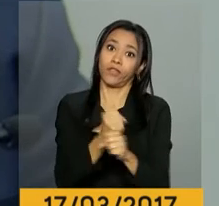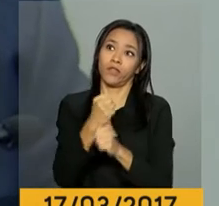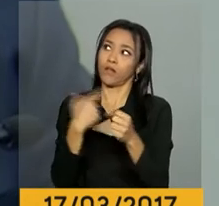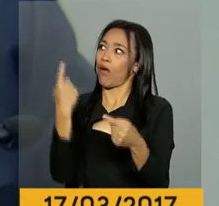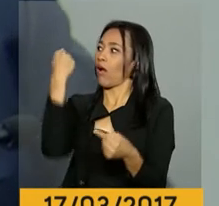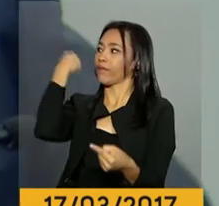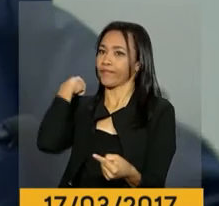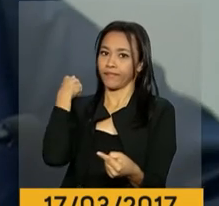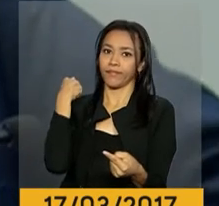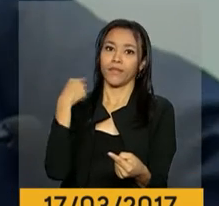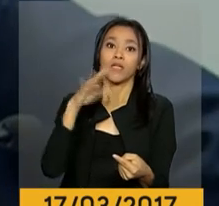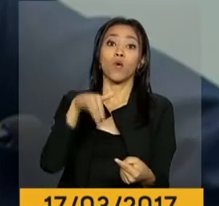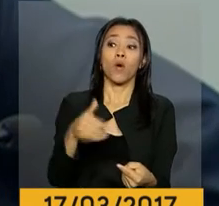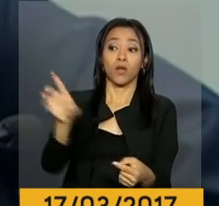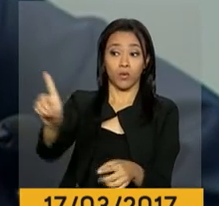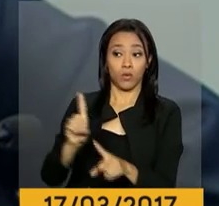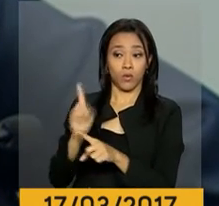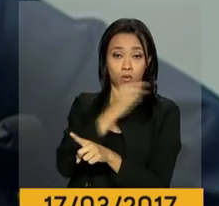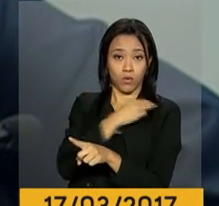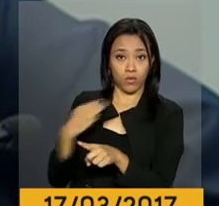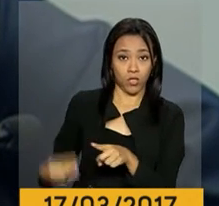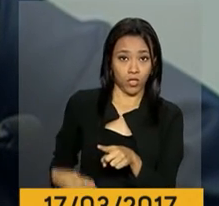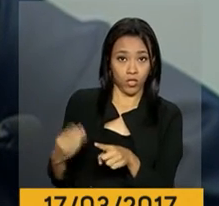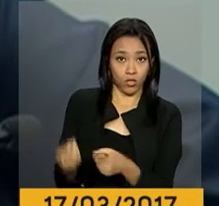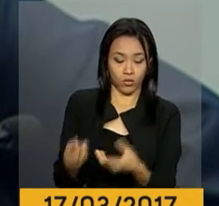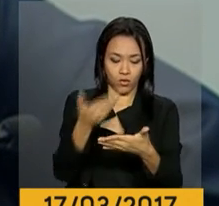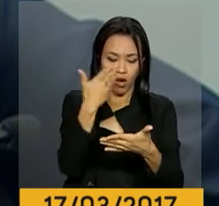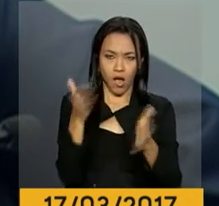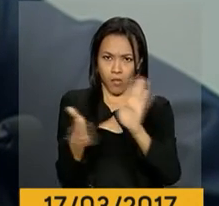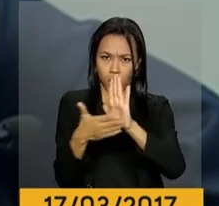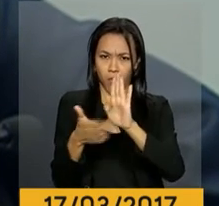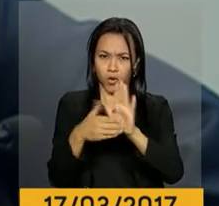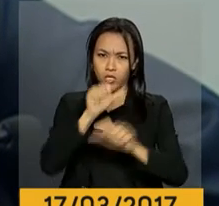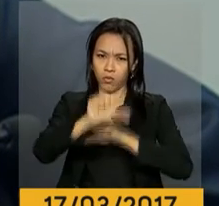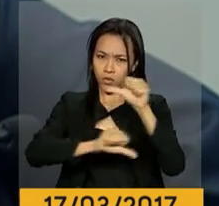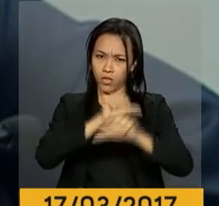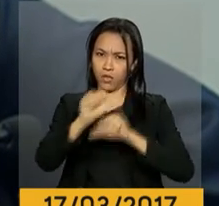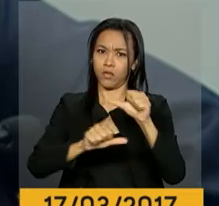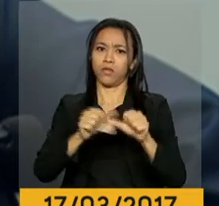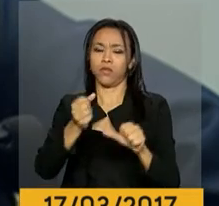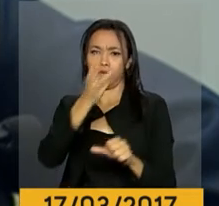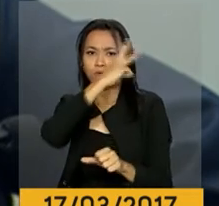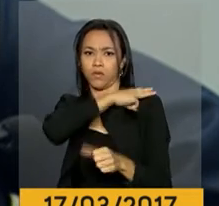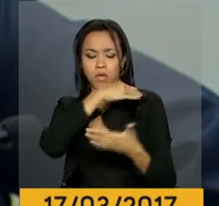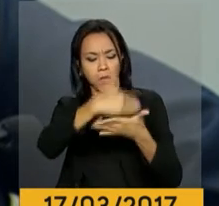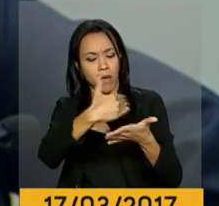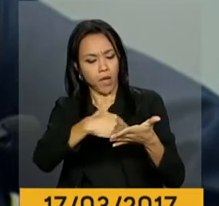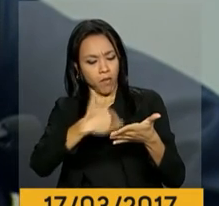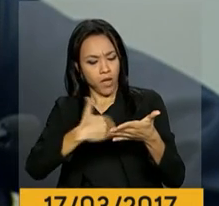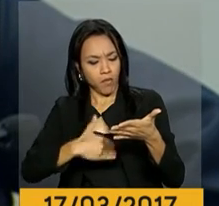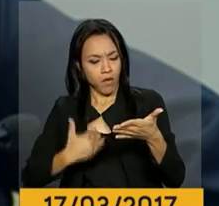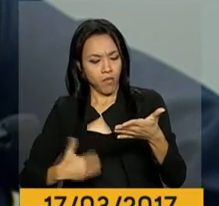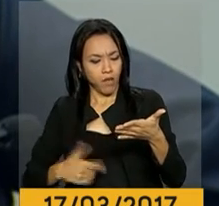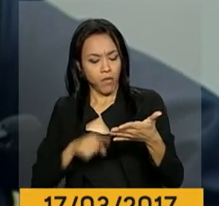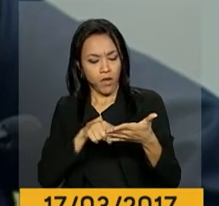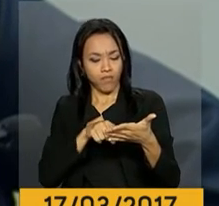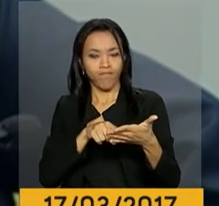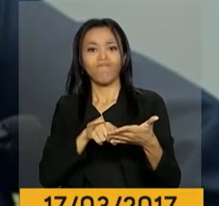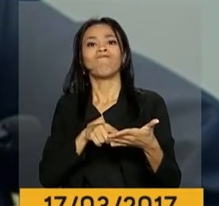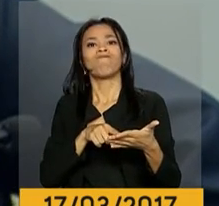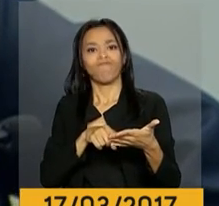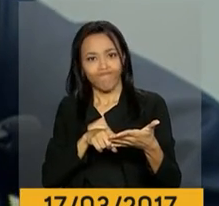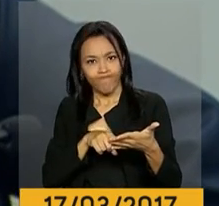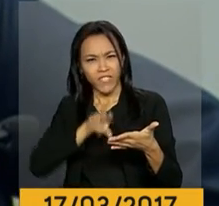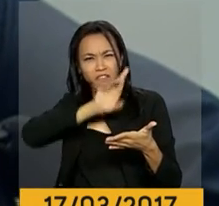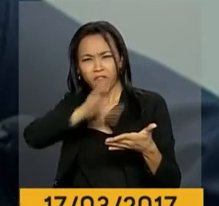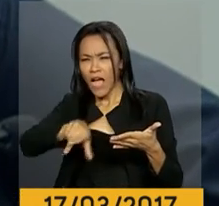Mendonça Filho me trouxe a proposta de reformulação do ensino médio, recolhendo naturalmente trechos de